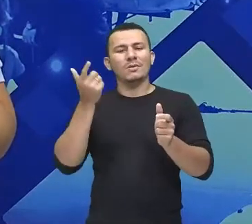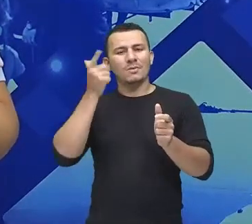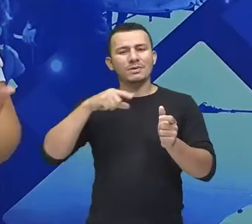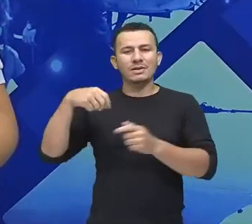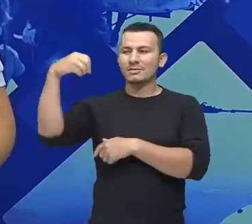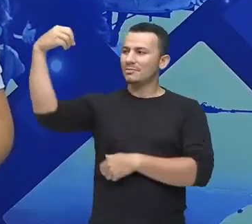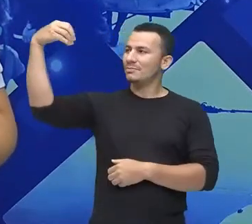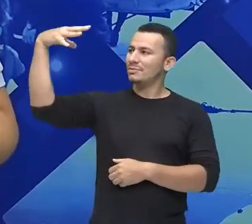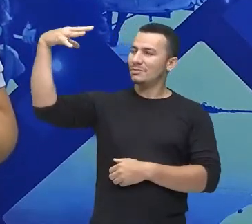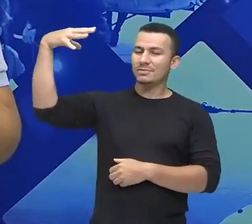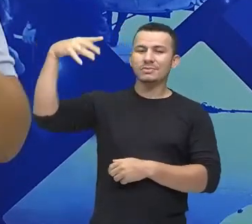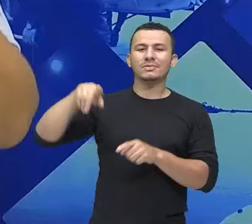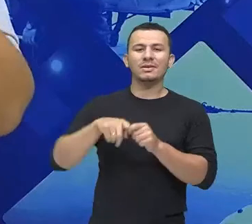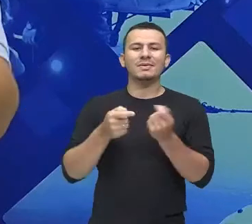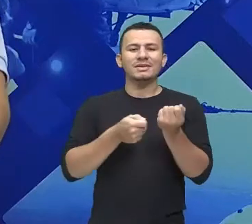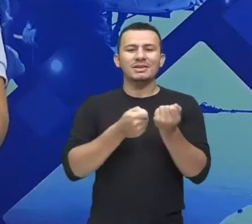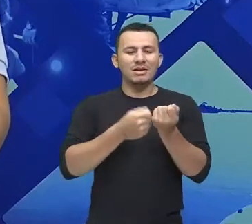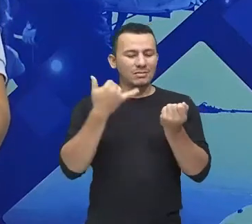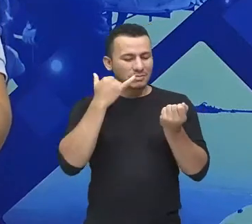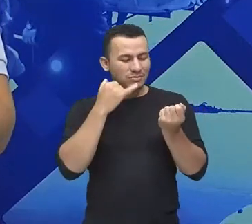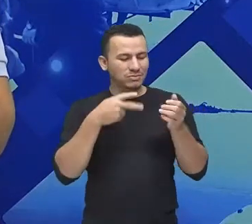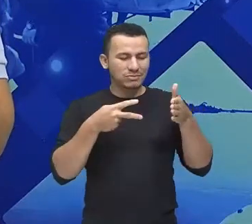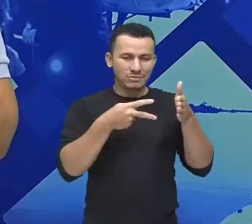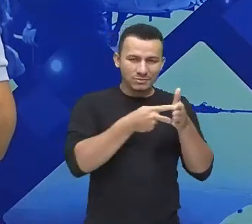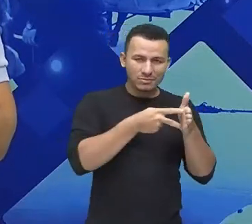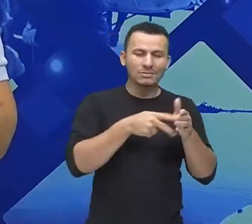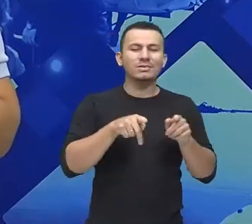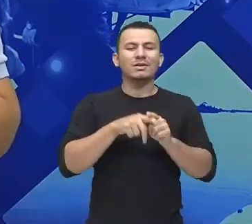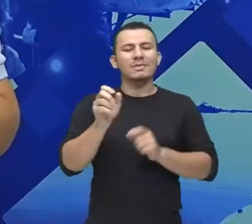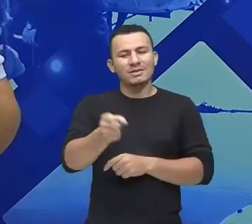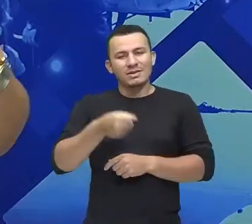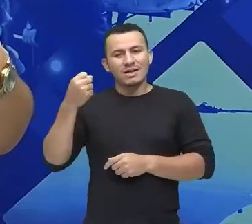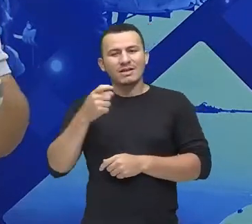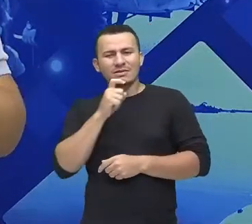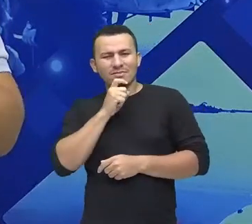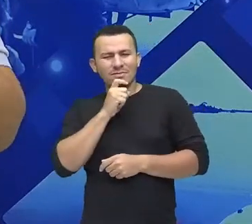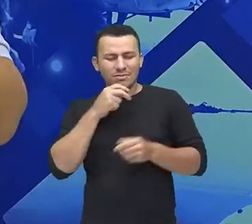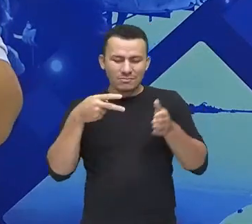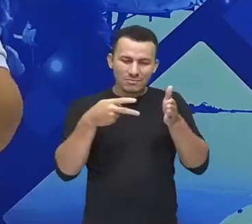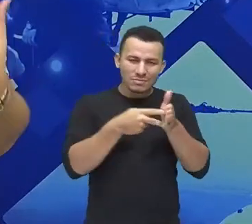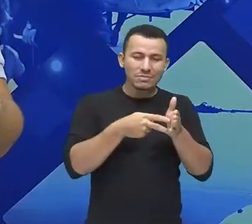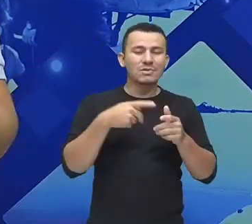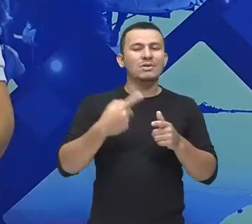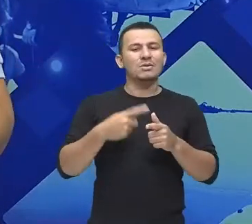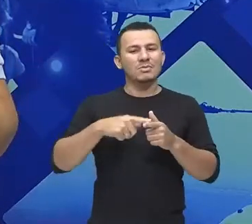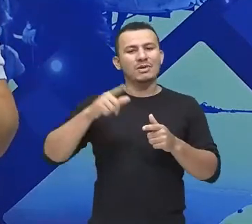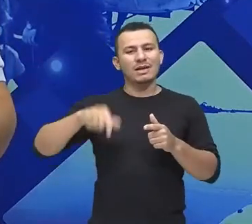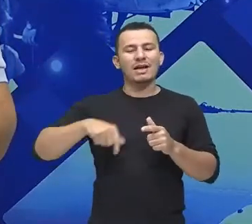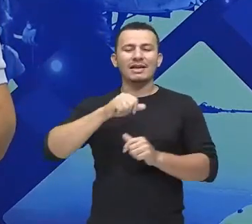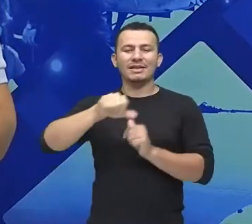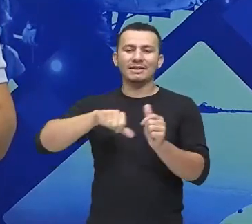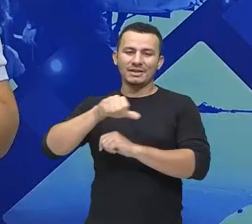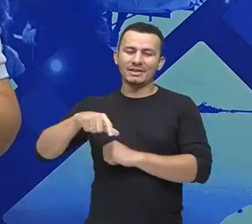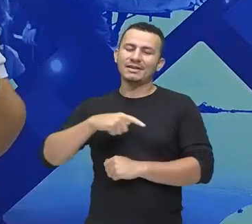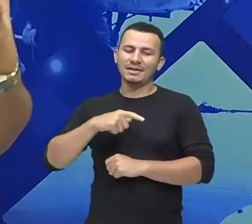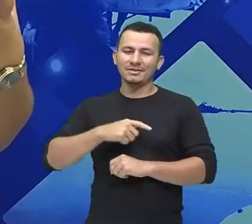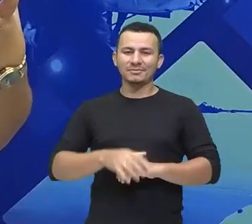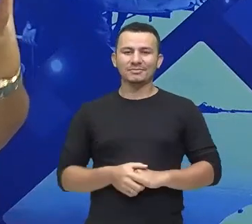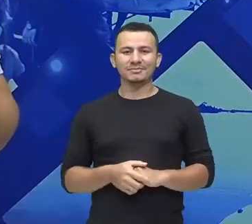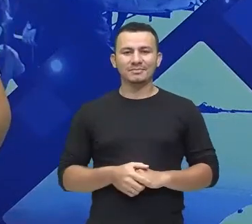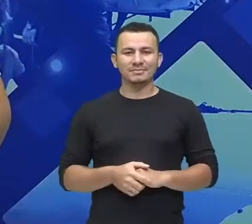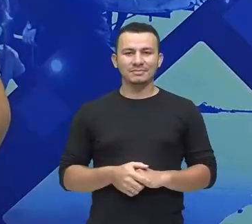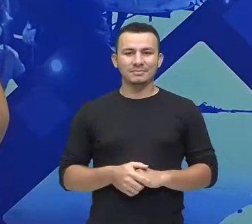a luz, conseguir carregar o celular, ligar uma geladeira na tomada, porque essa energia ela é transformada.